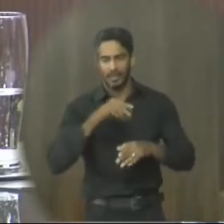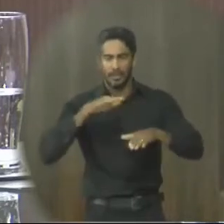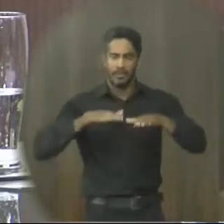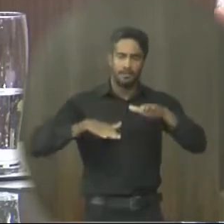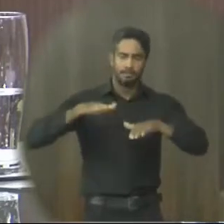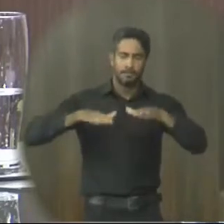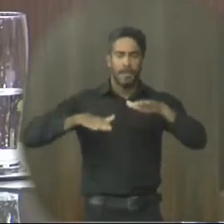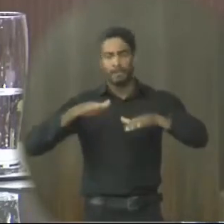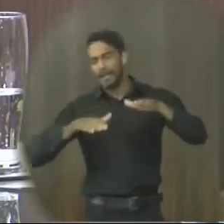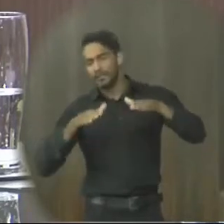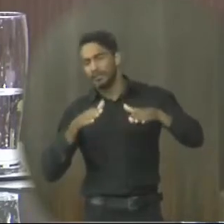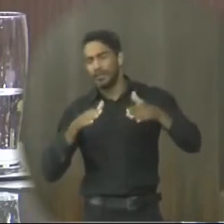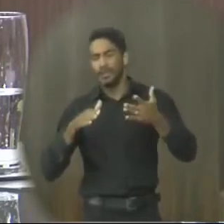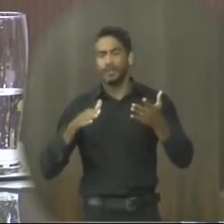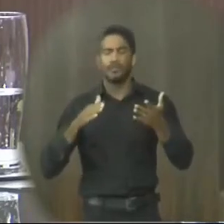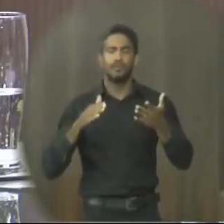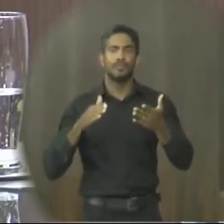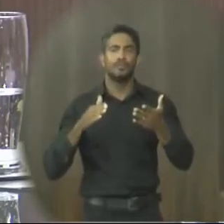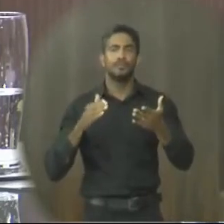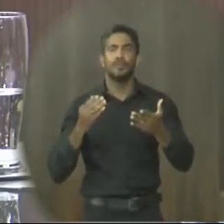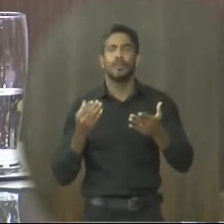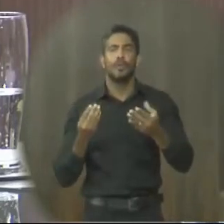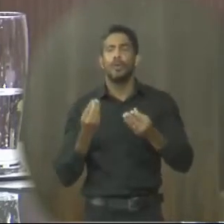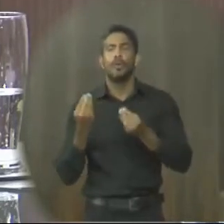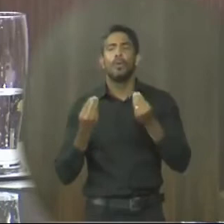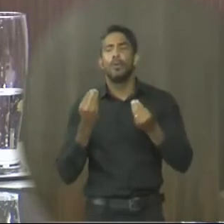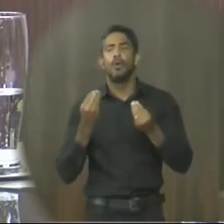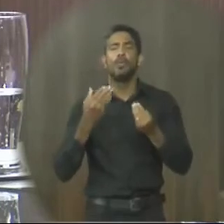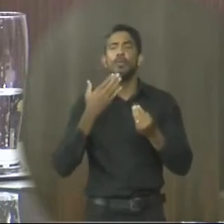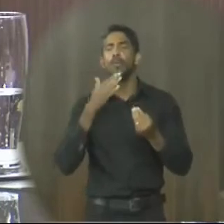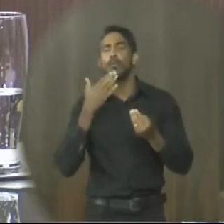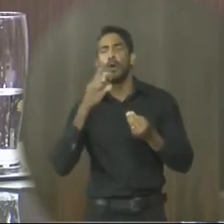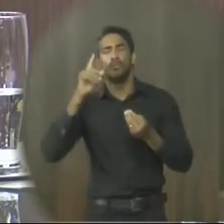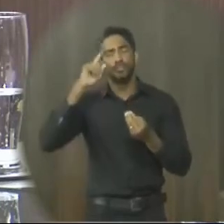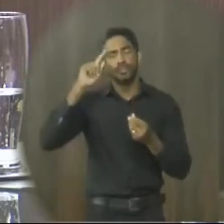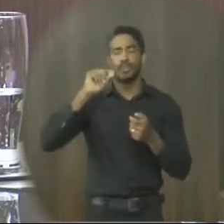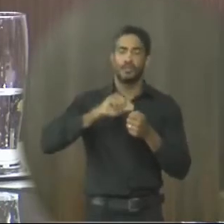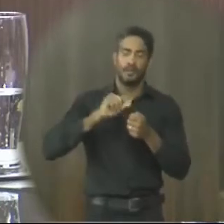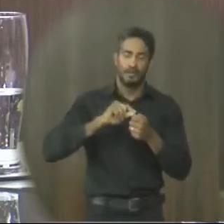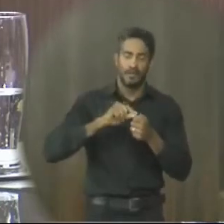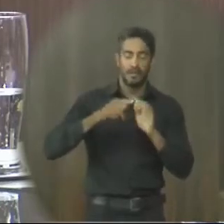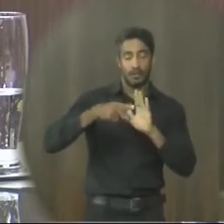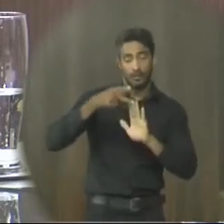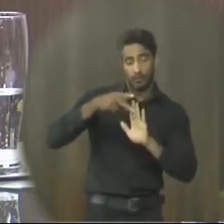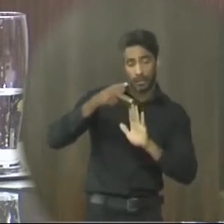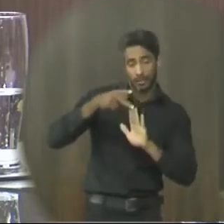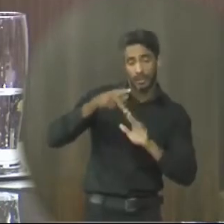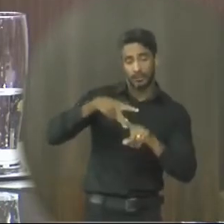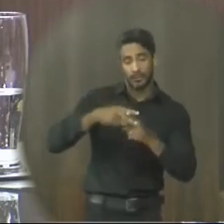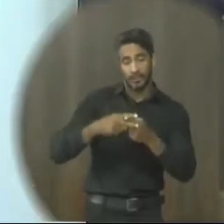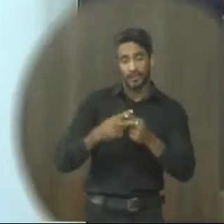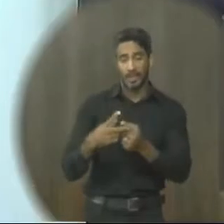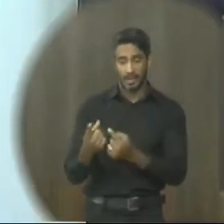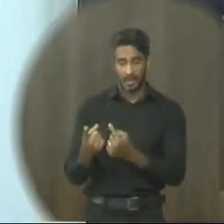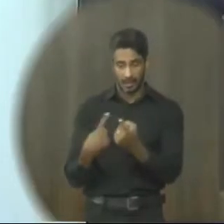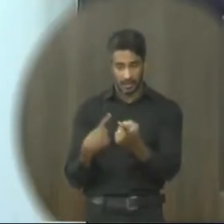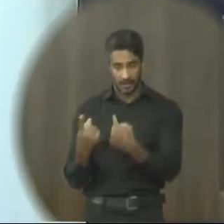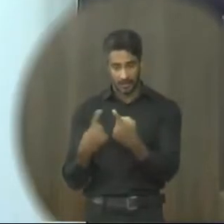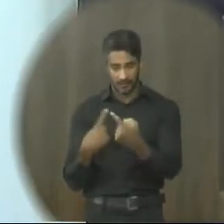uma previsão para quando vai ser feita o Jataí lá, a estrada ali que liga